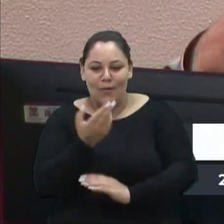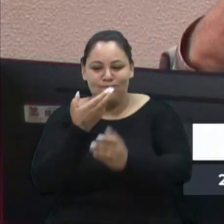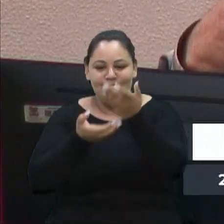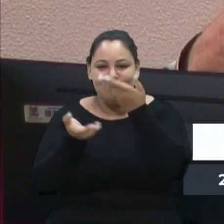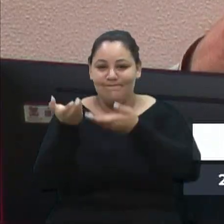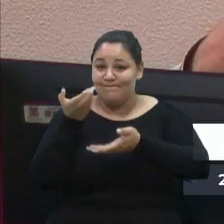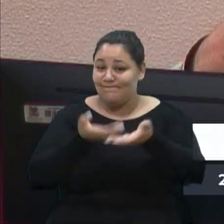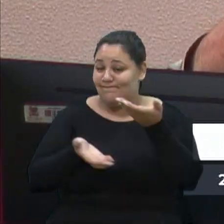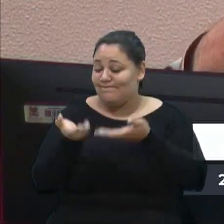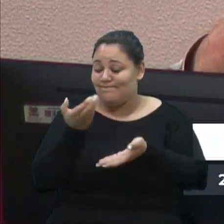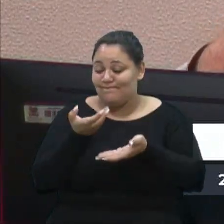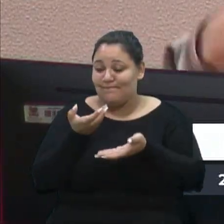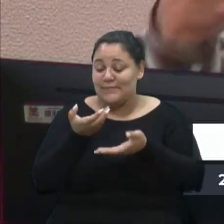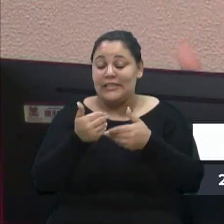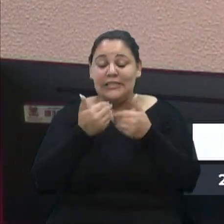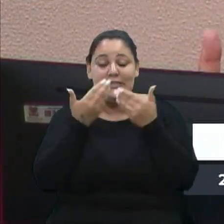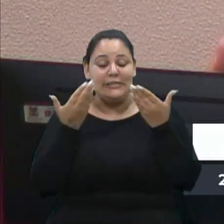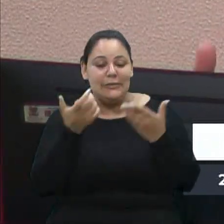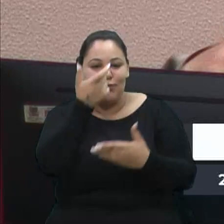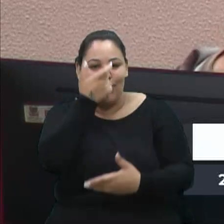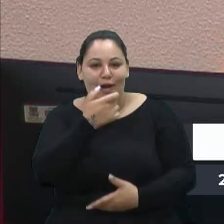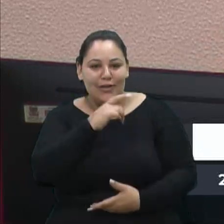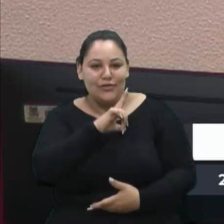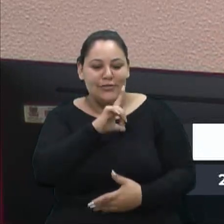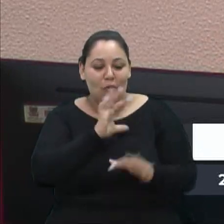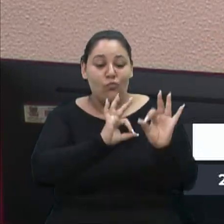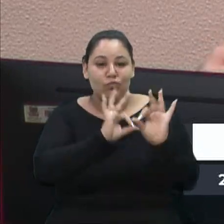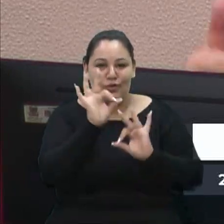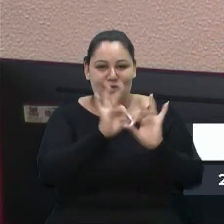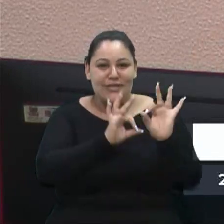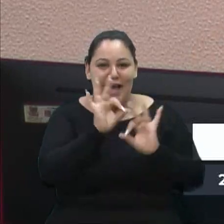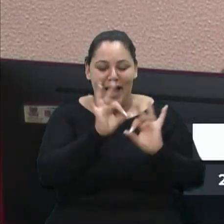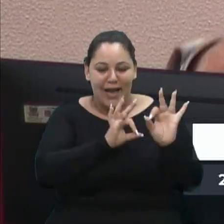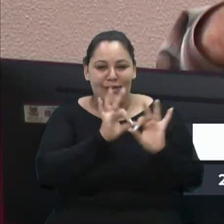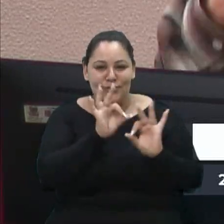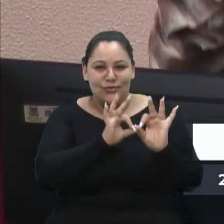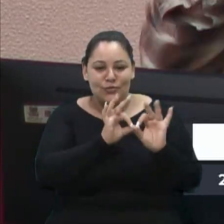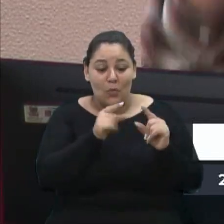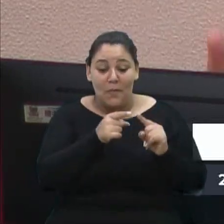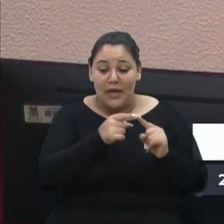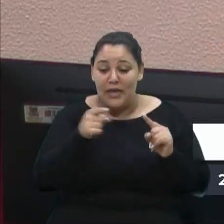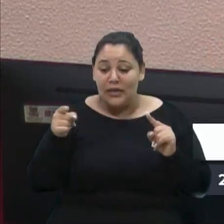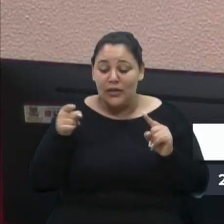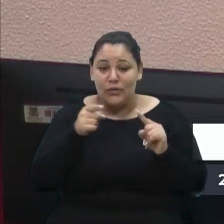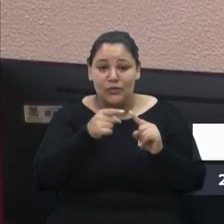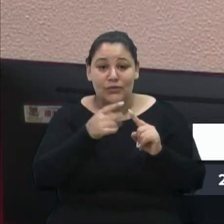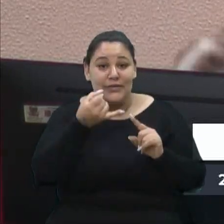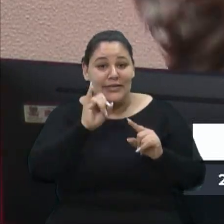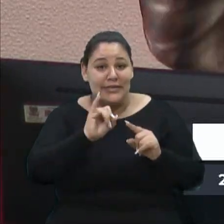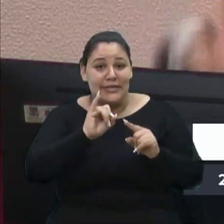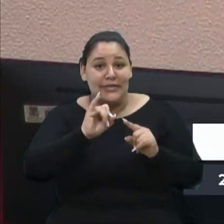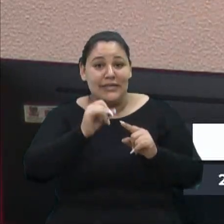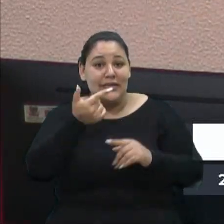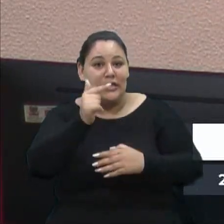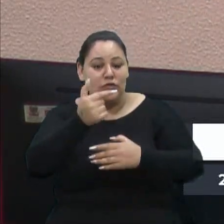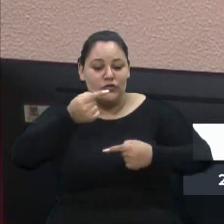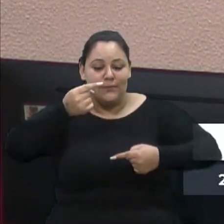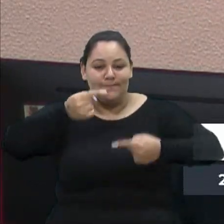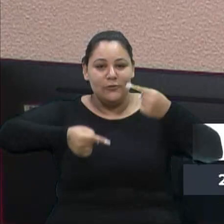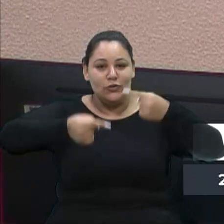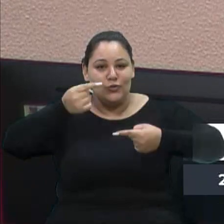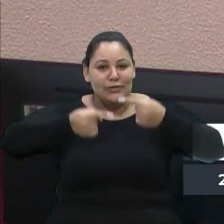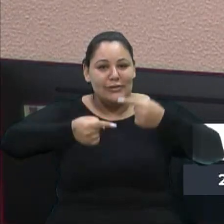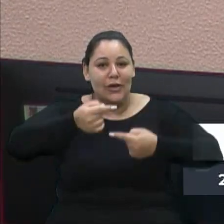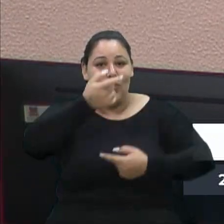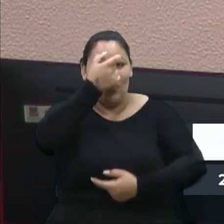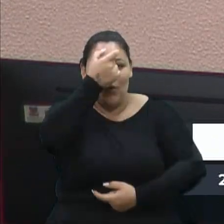estamos num processo e numa fase onde que se a gente não discutir, se a gente não conscientizar, se a